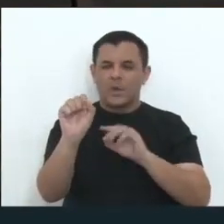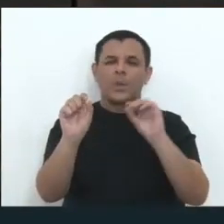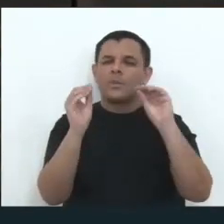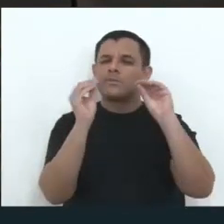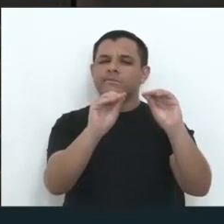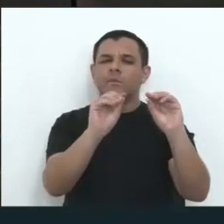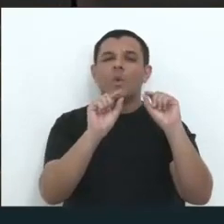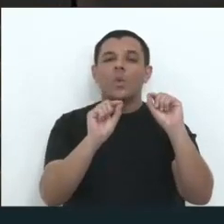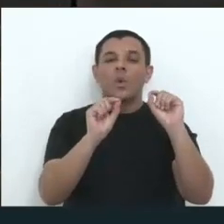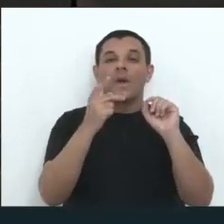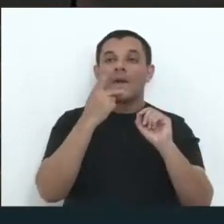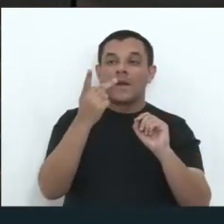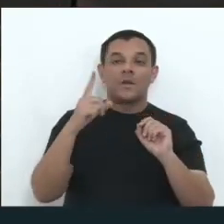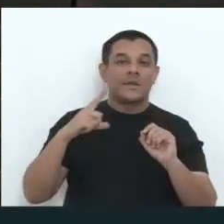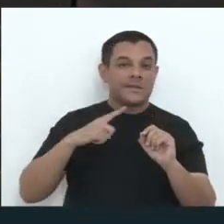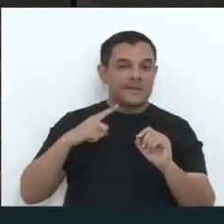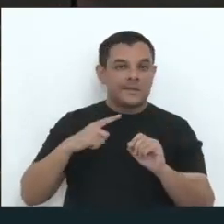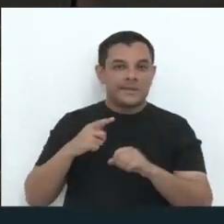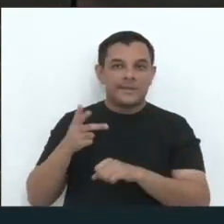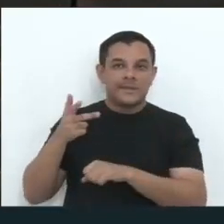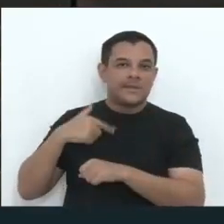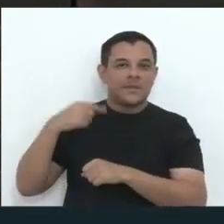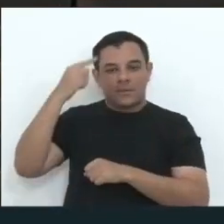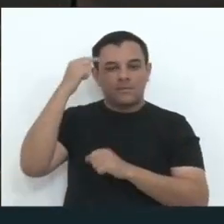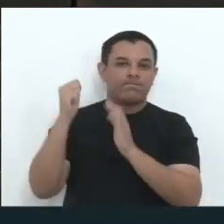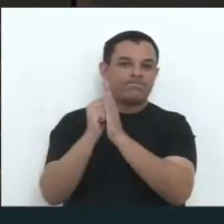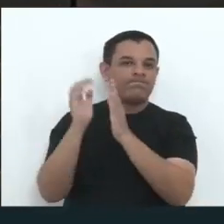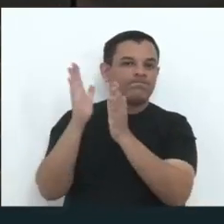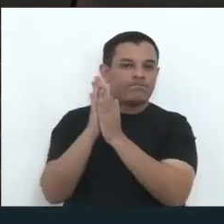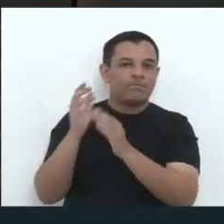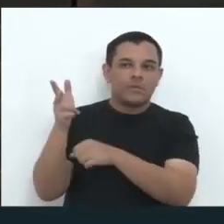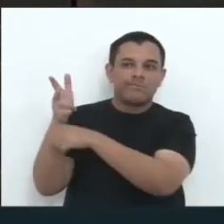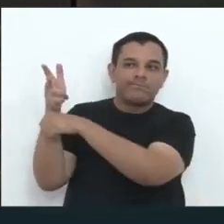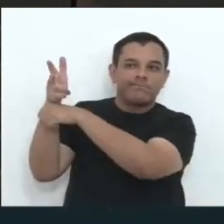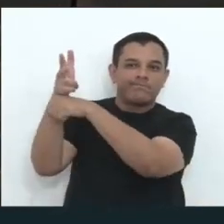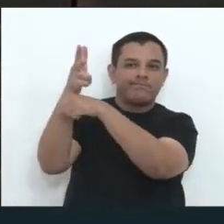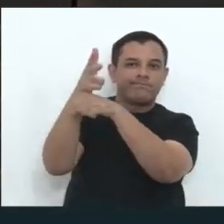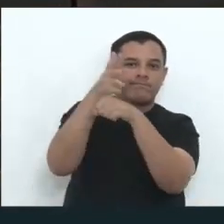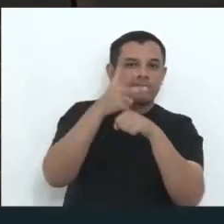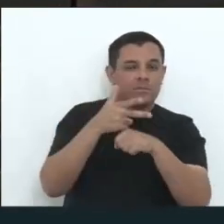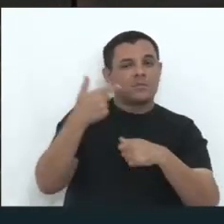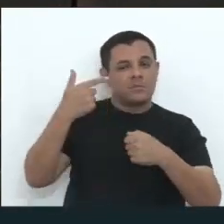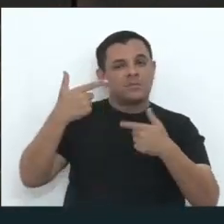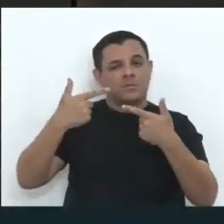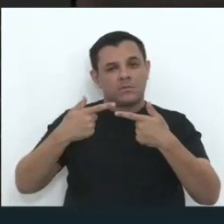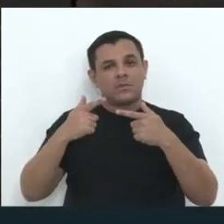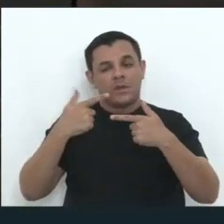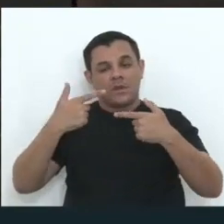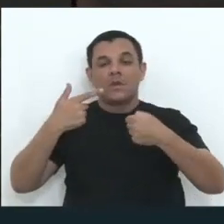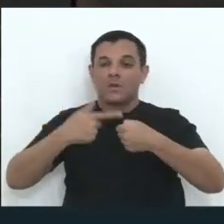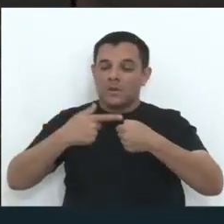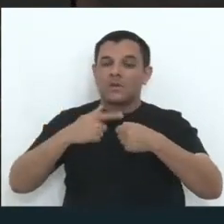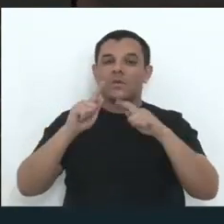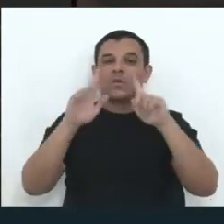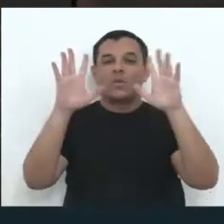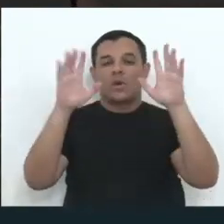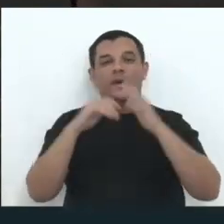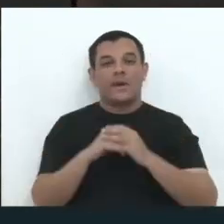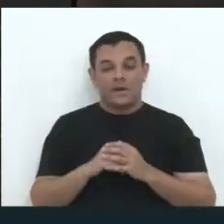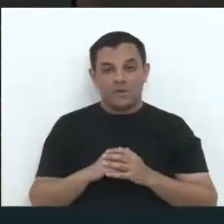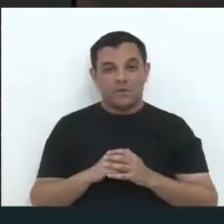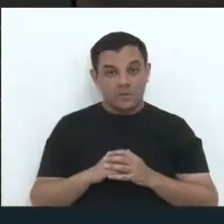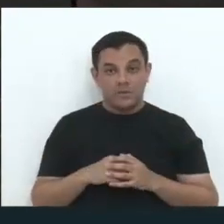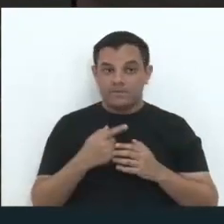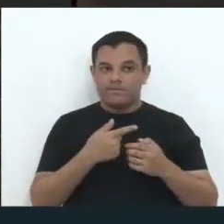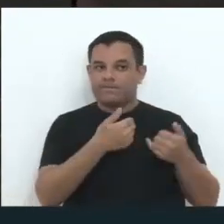a indústria de radares aqui na cidade de Guarulhos, né, a qual o que o G7 News traz aqui à tona,